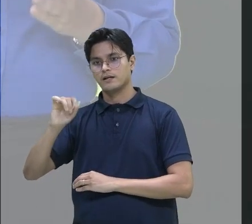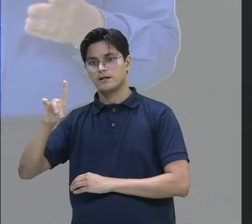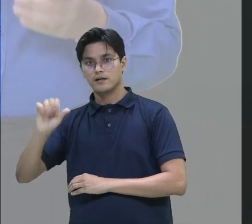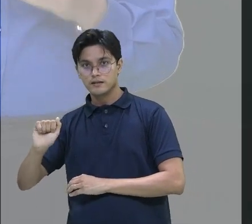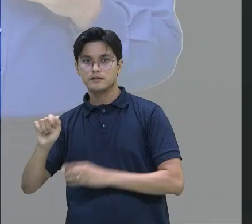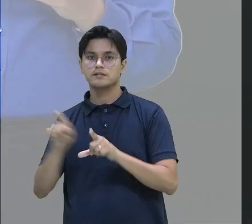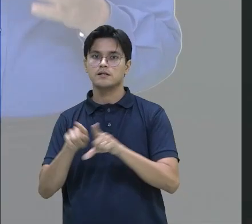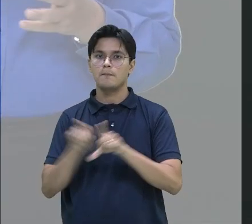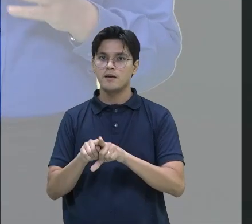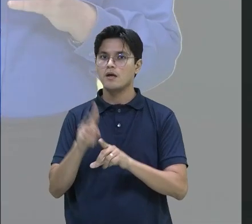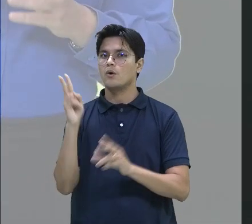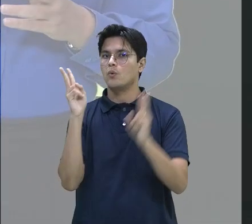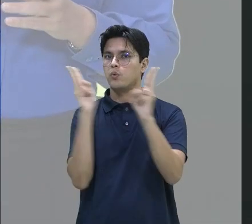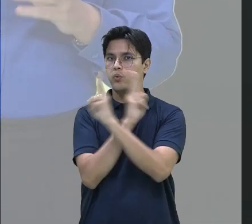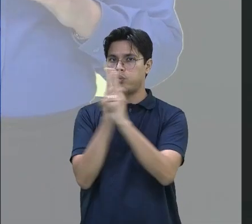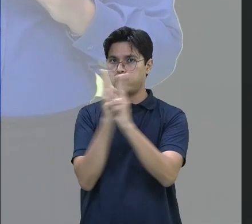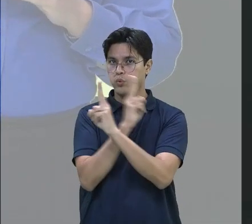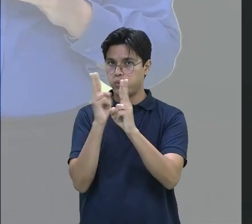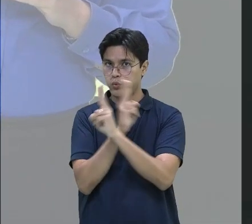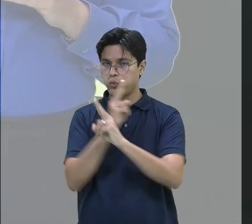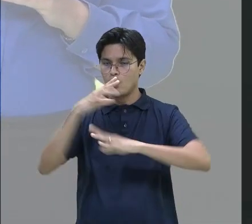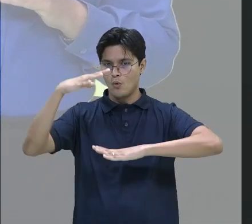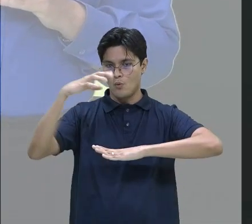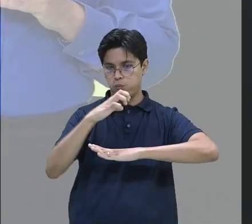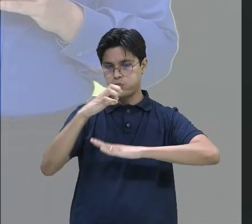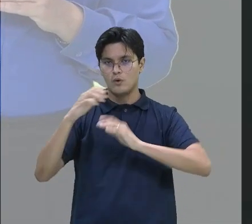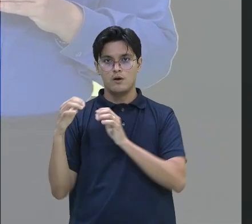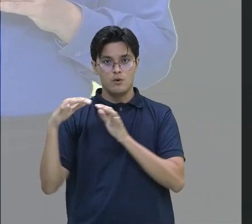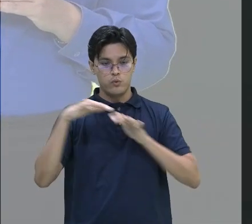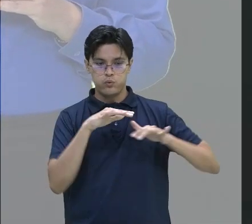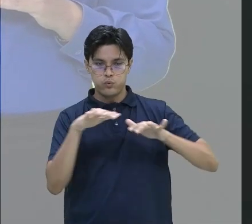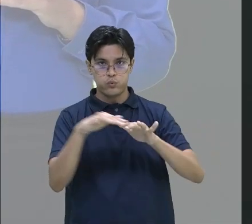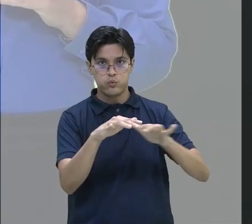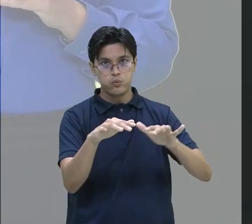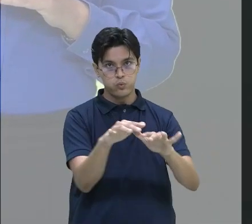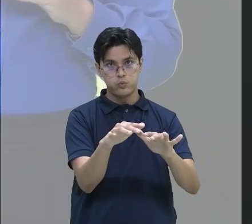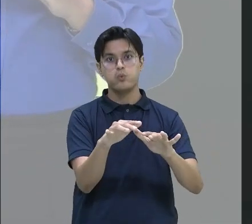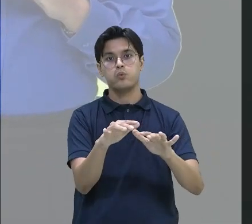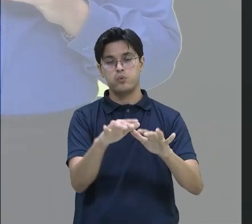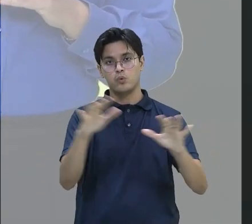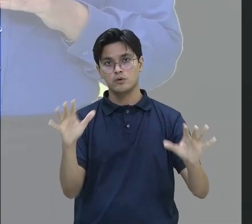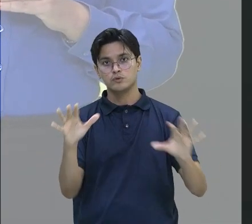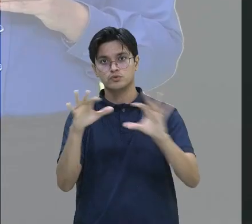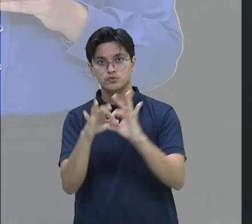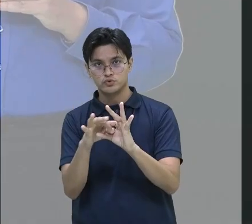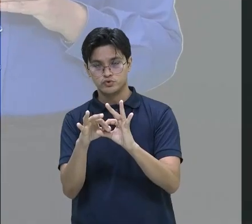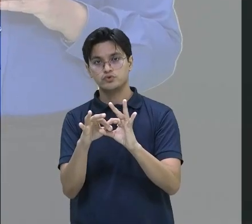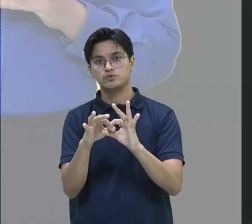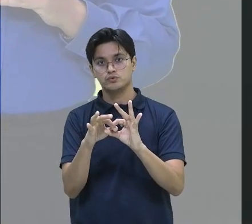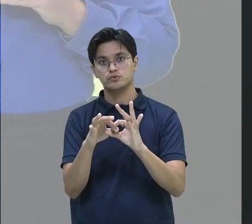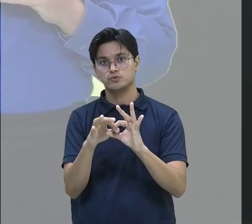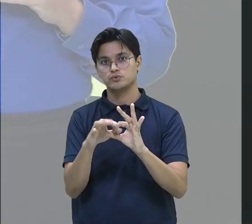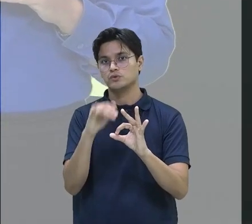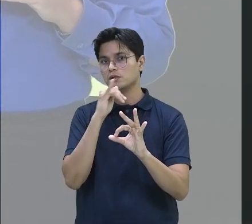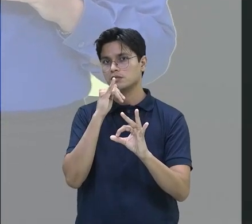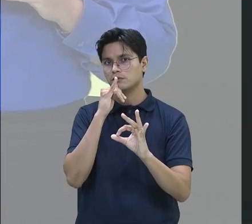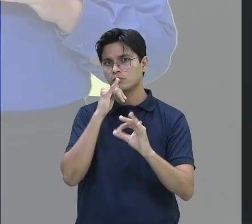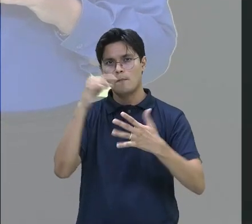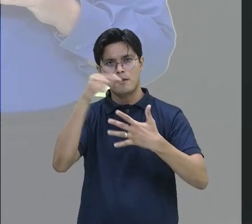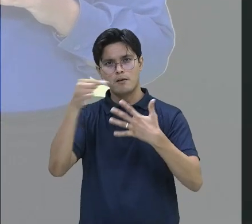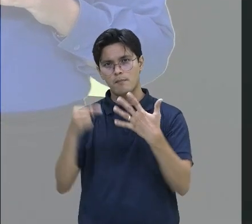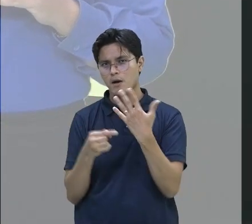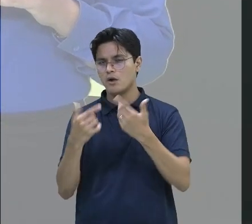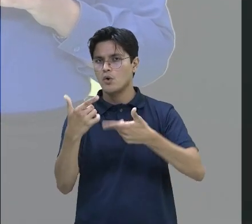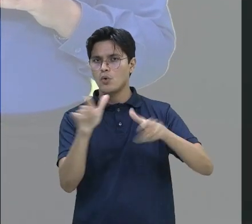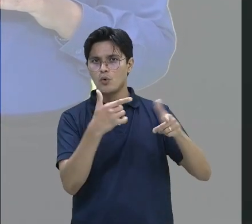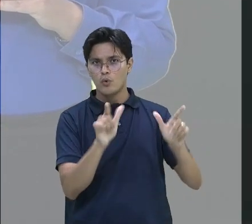atmosférico, que ali vai receber dentro da parte superior da linha do Equador